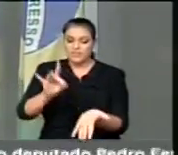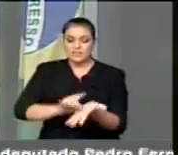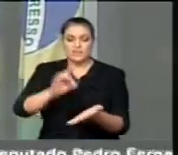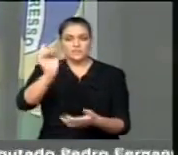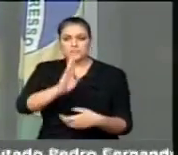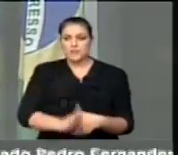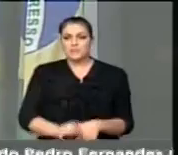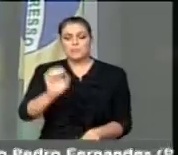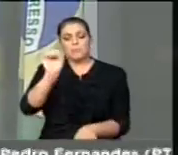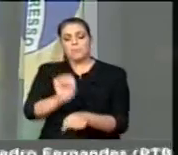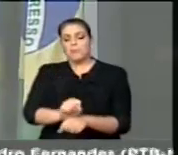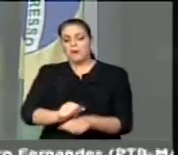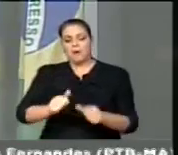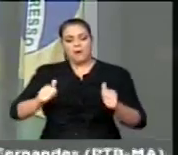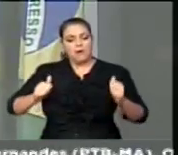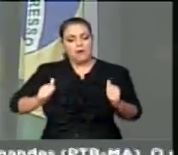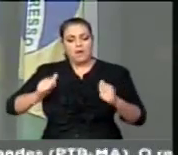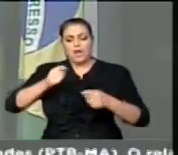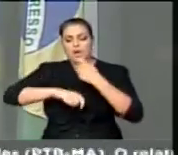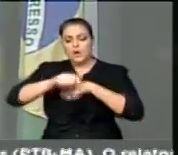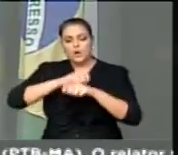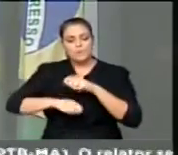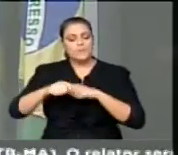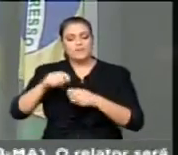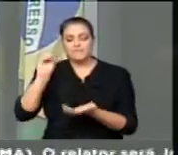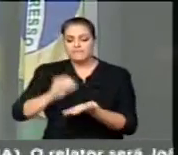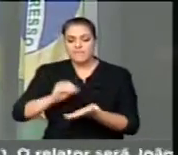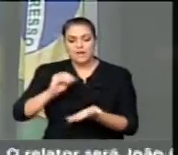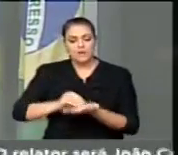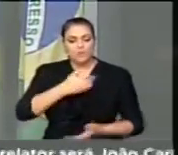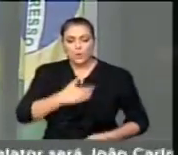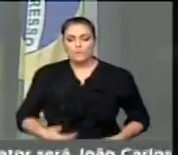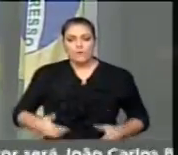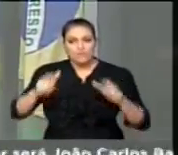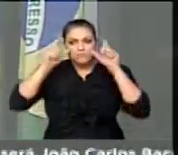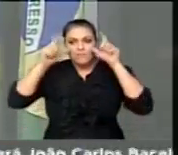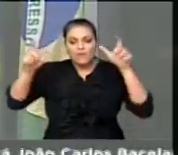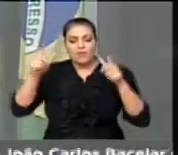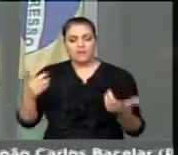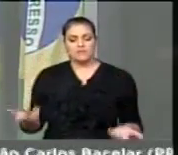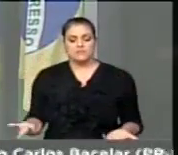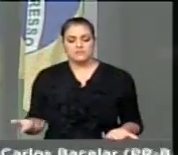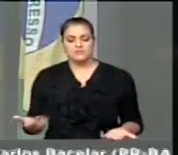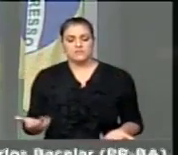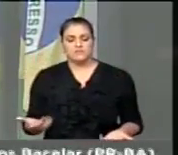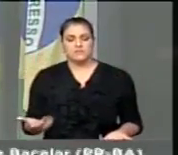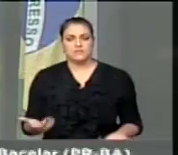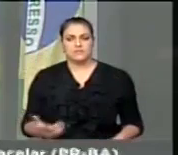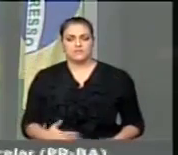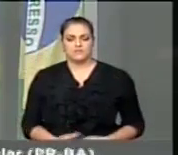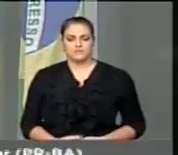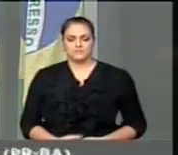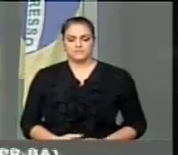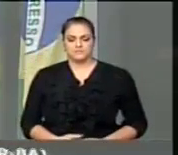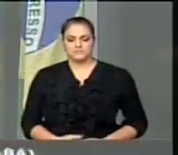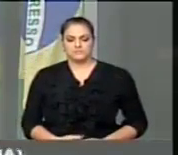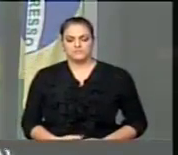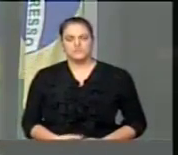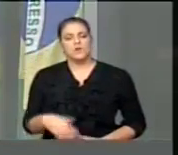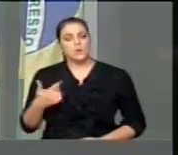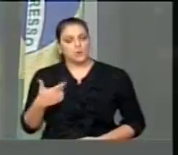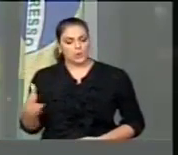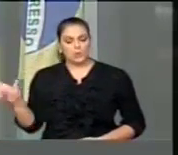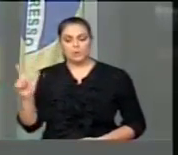está parado economicamente por falta de interesse desse governo. Eu cito, dentre outros, outro